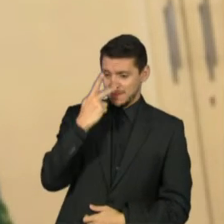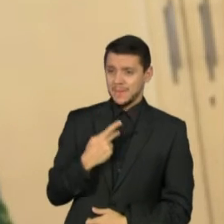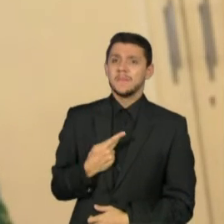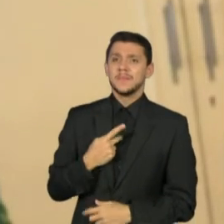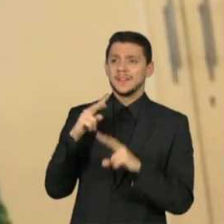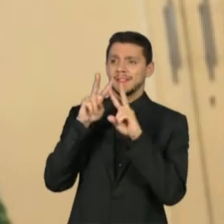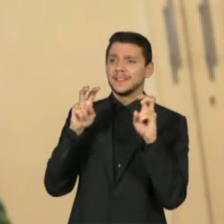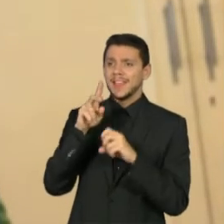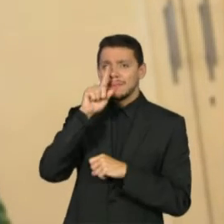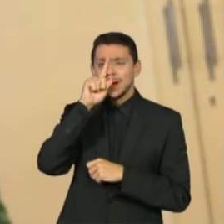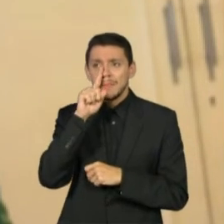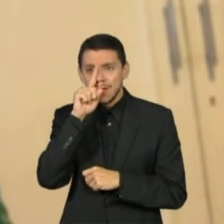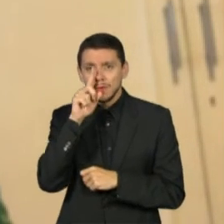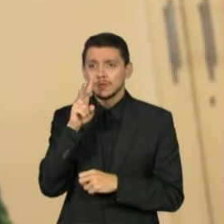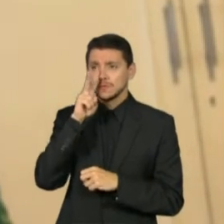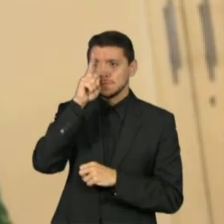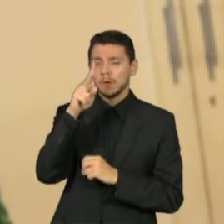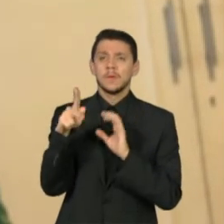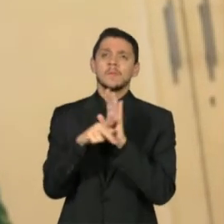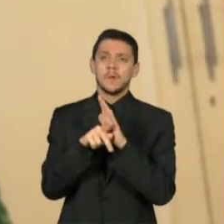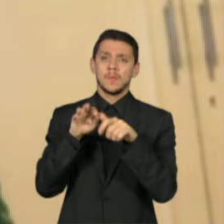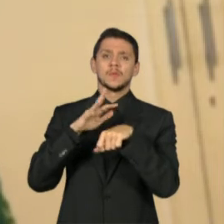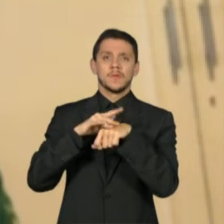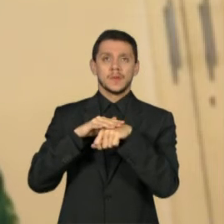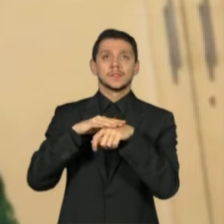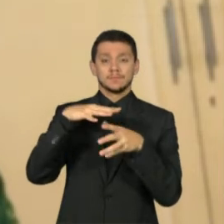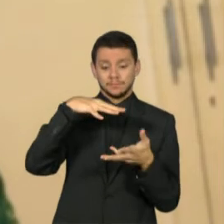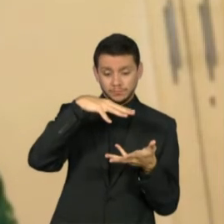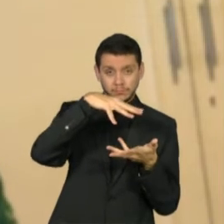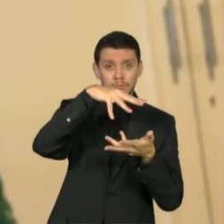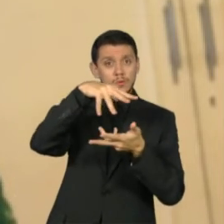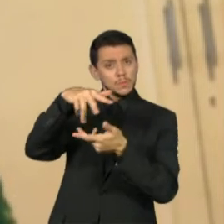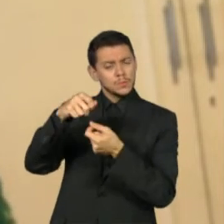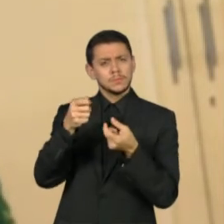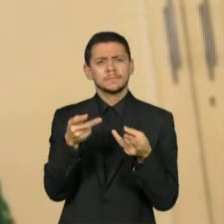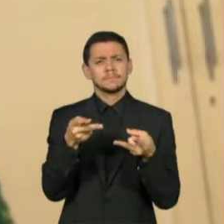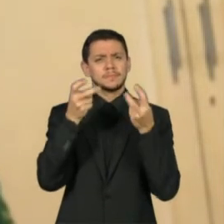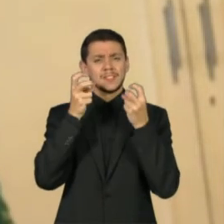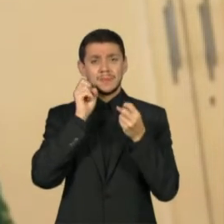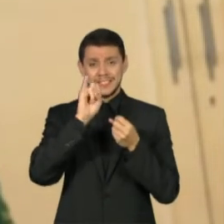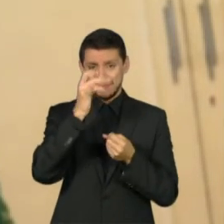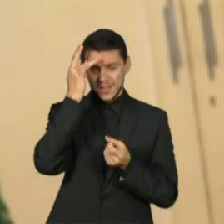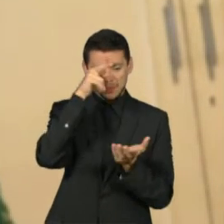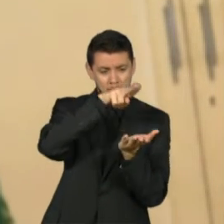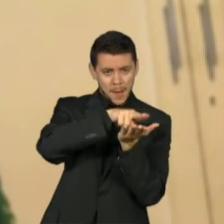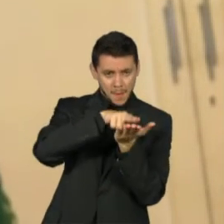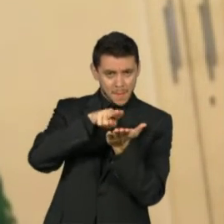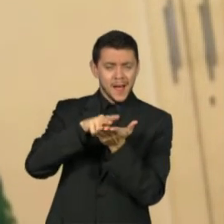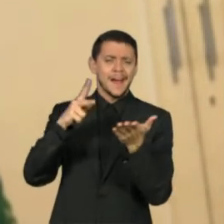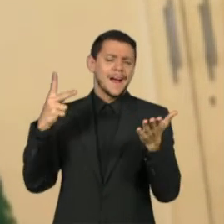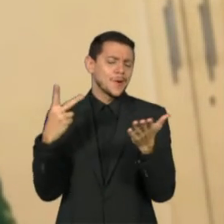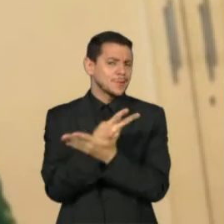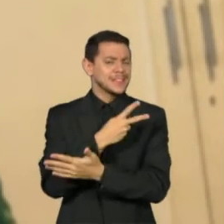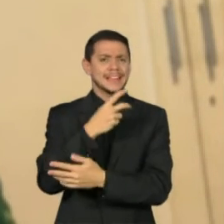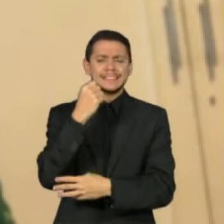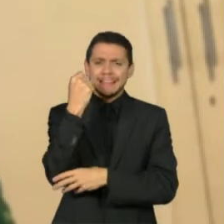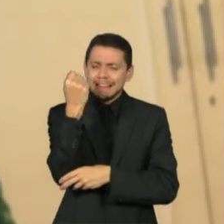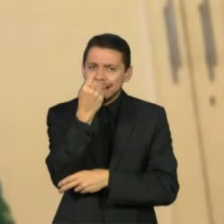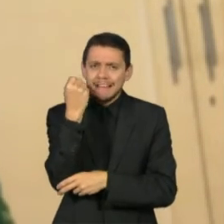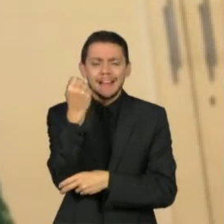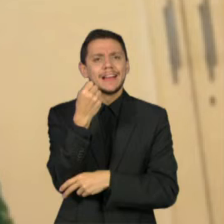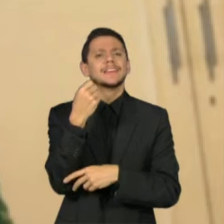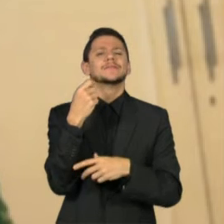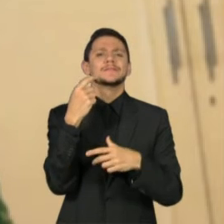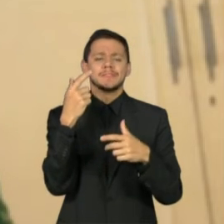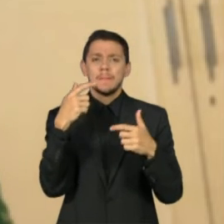doença, né? O mundo inteiro observa que quem interna evolui com forma grave e termina